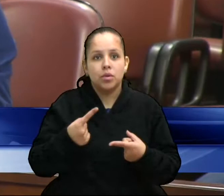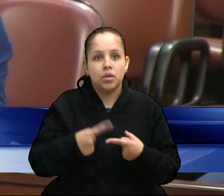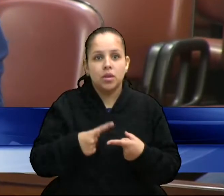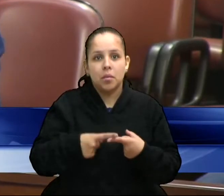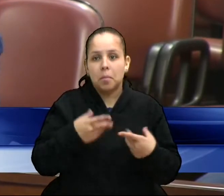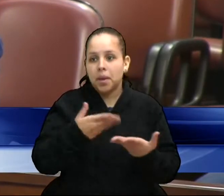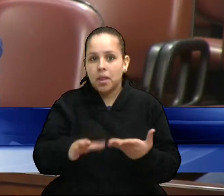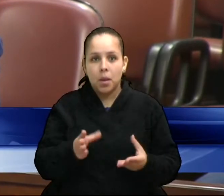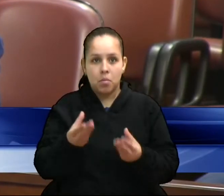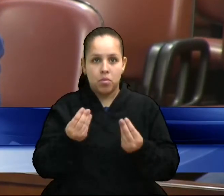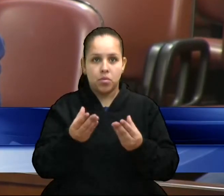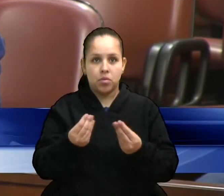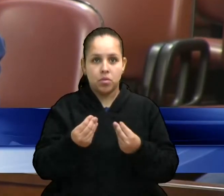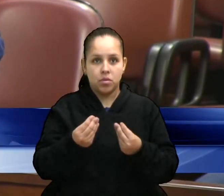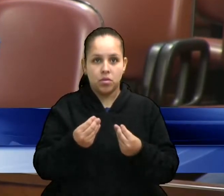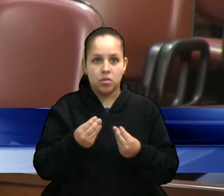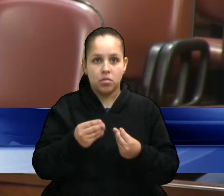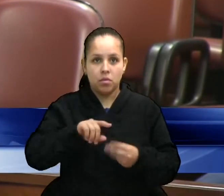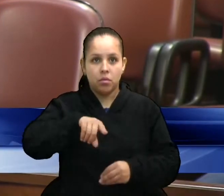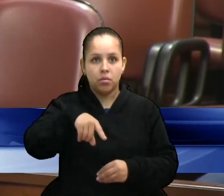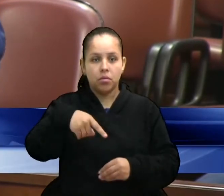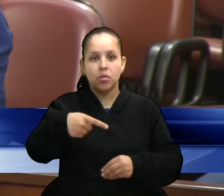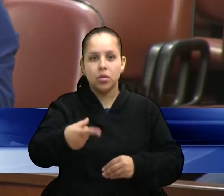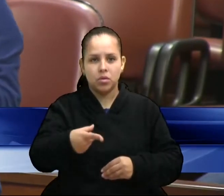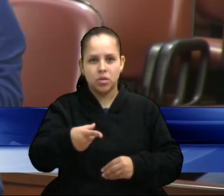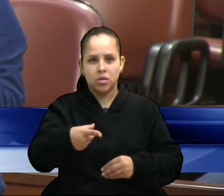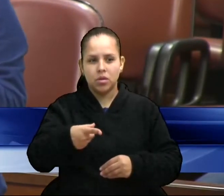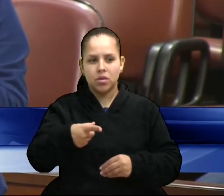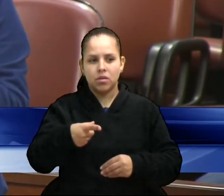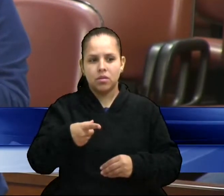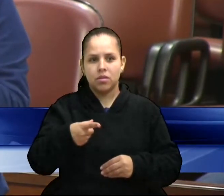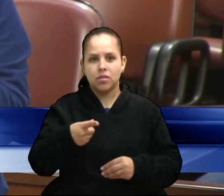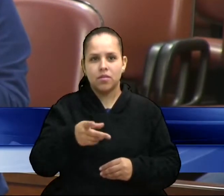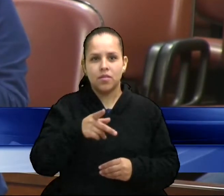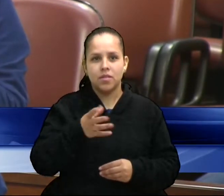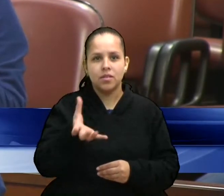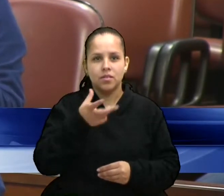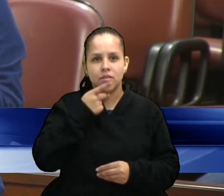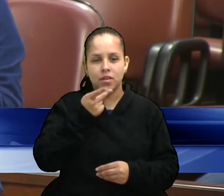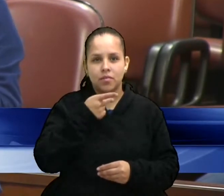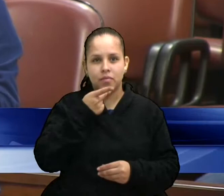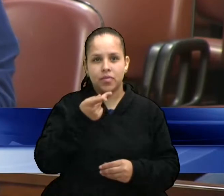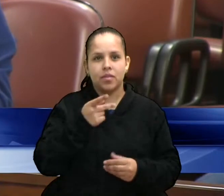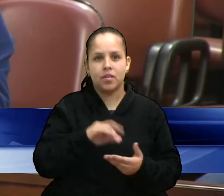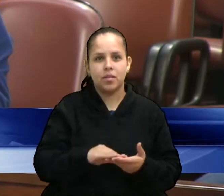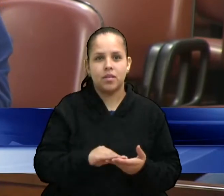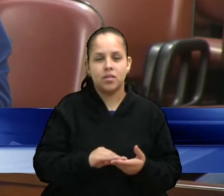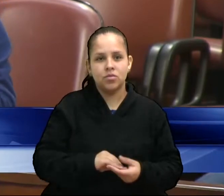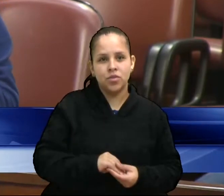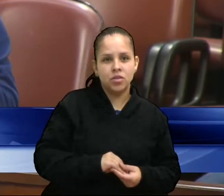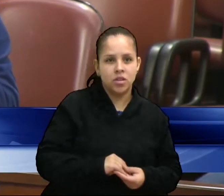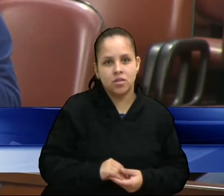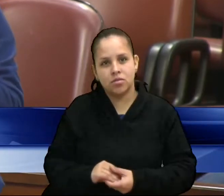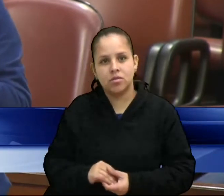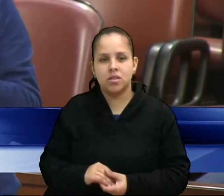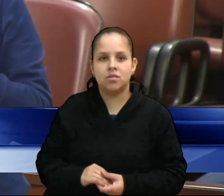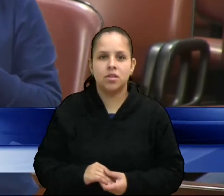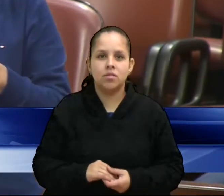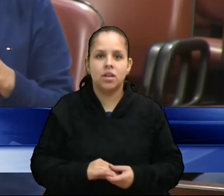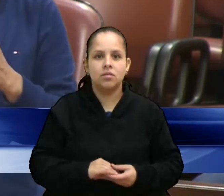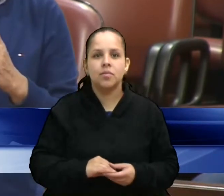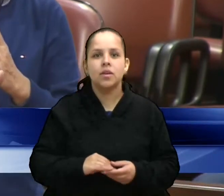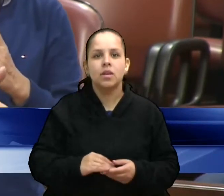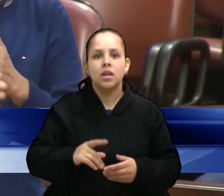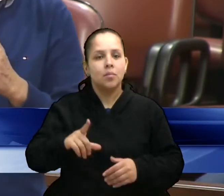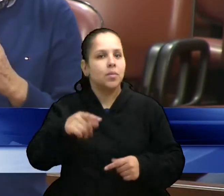nisso. Então, um outro ponto que eu gostei é quando tu comentaste o seguinte: prazo. Prazo é importante. Para tudo que se faz